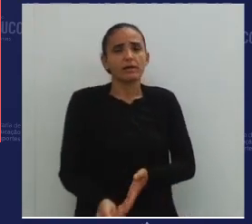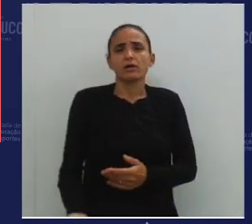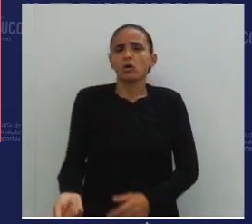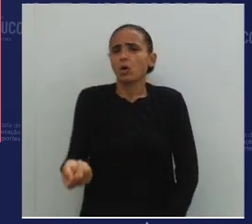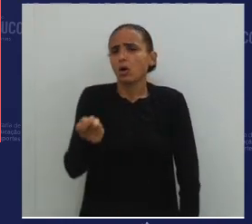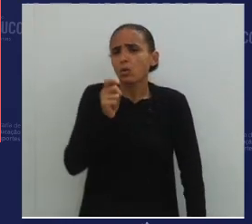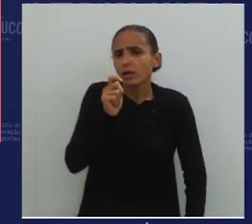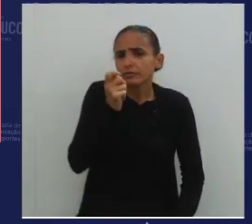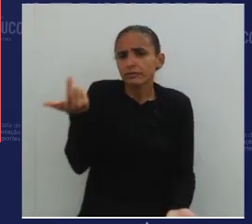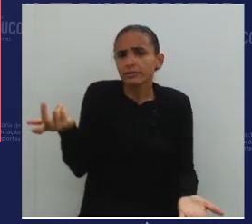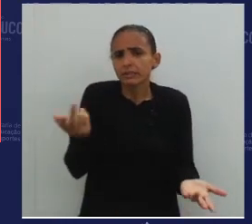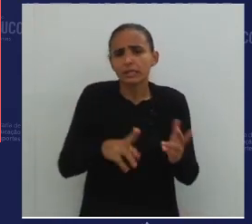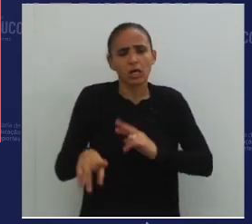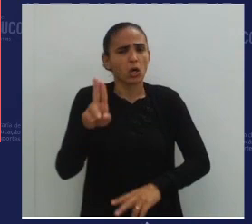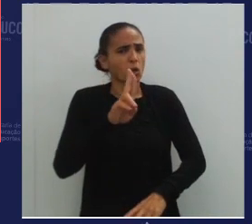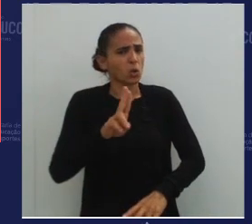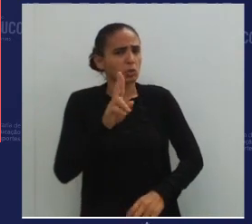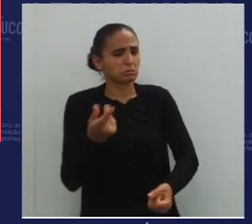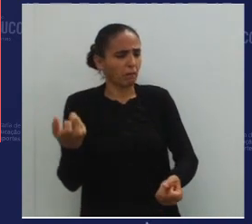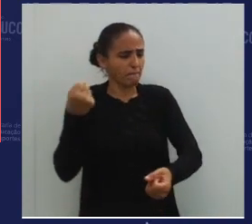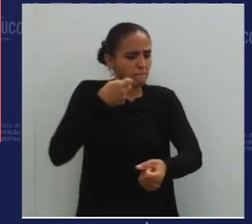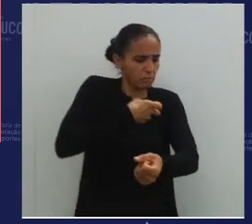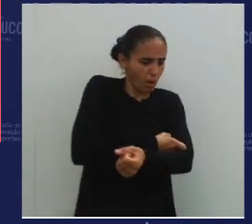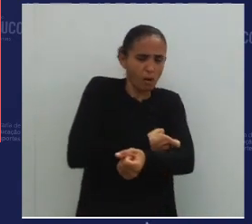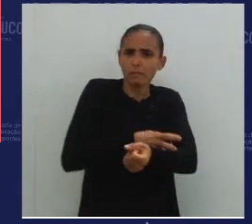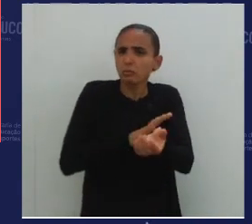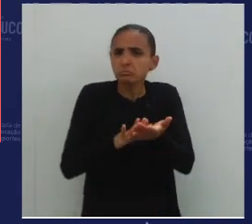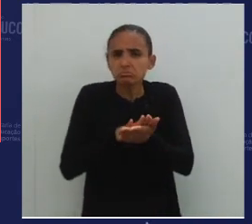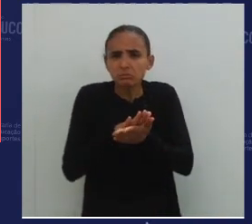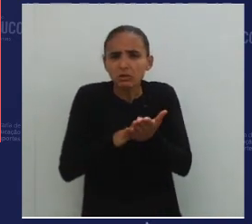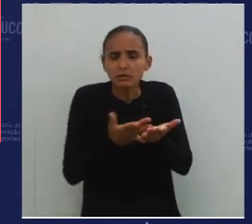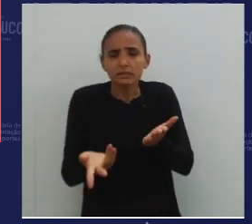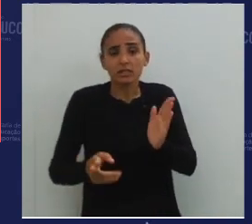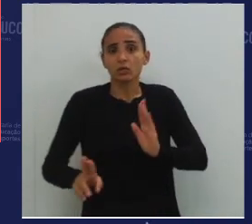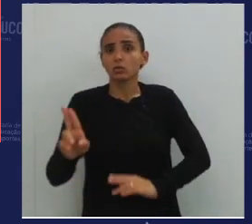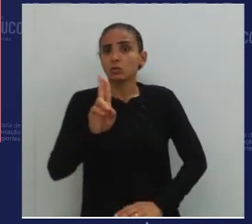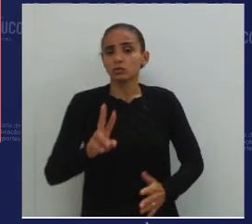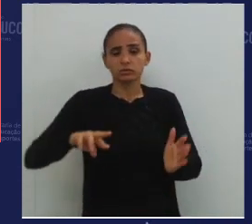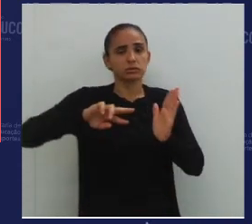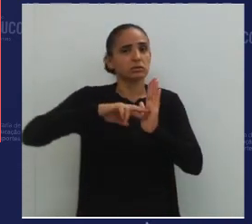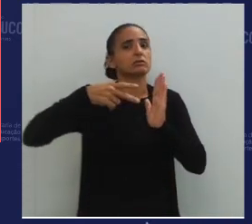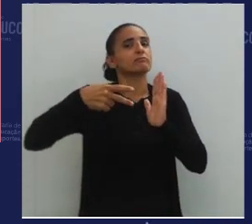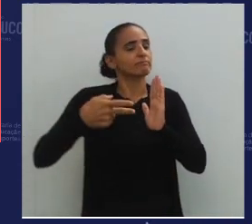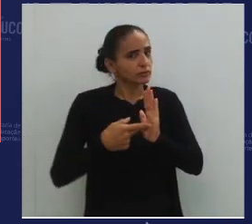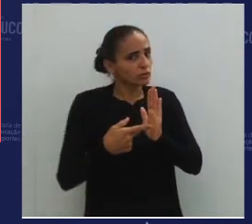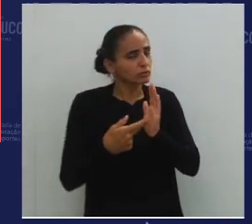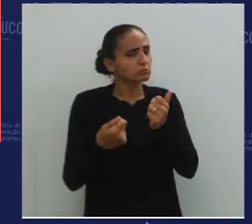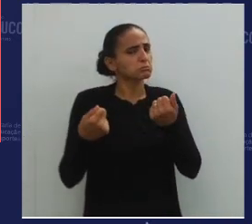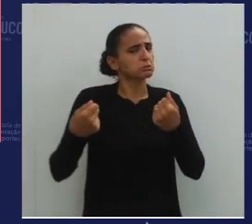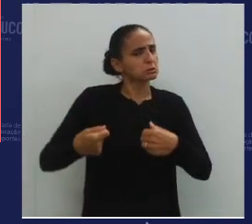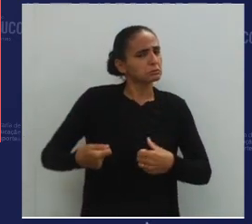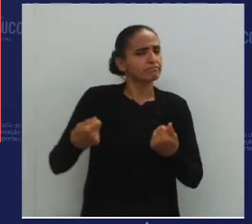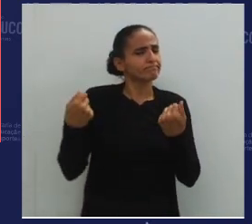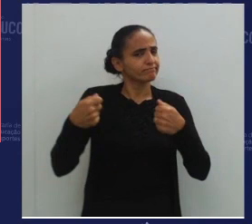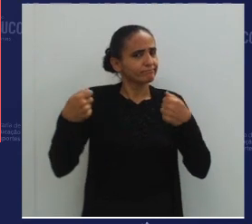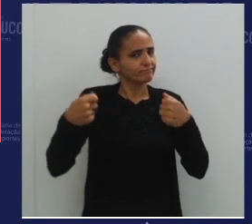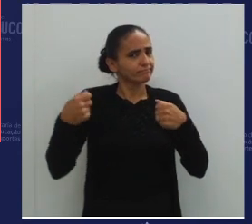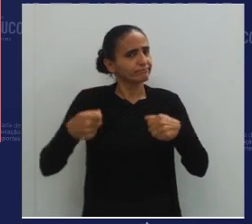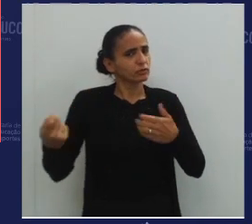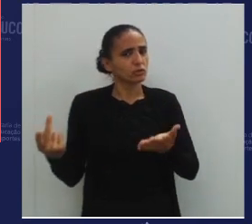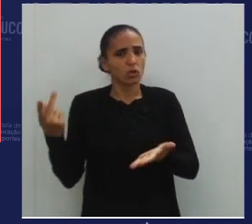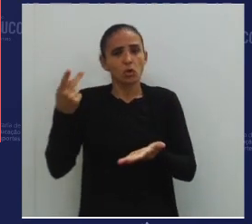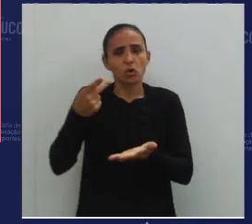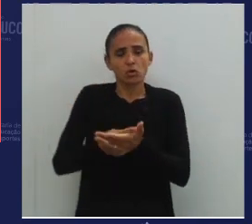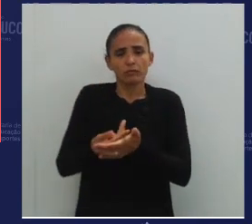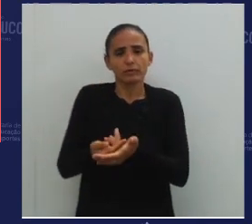uma droga, quando ela é utilizada em uma quantidade, ela vai ter um efeito que se espera e de circunstâncias em